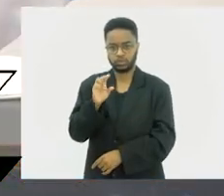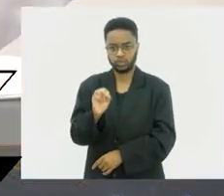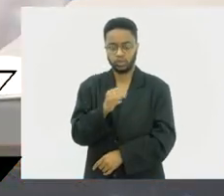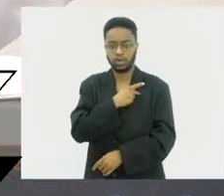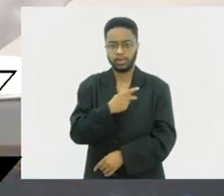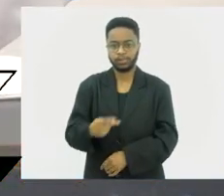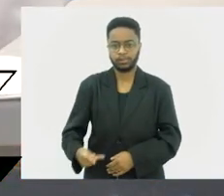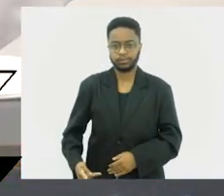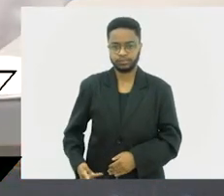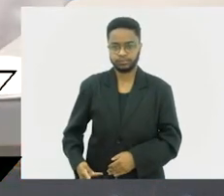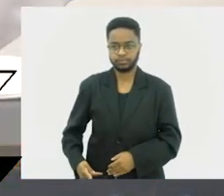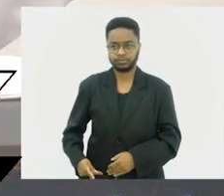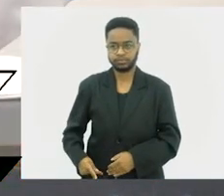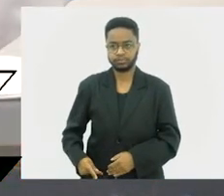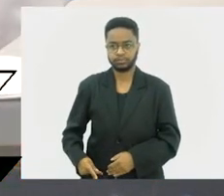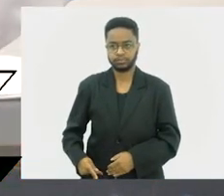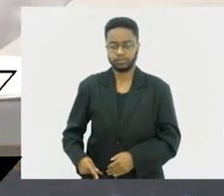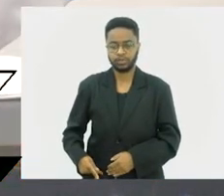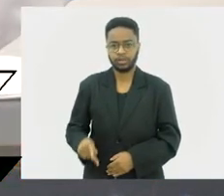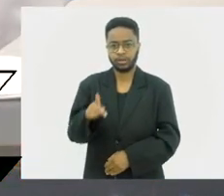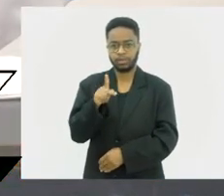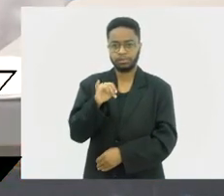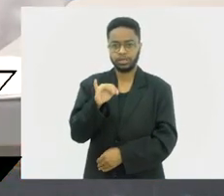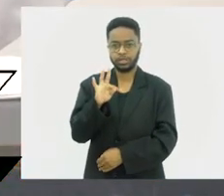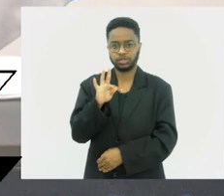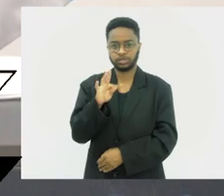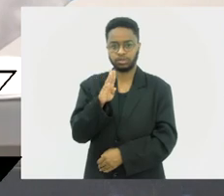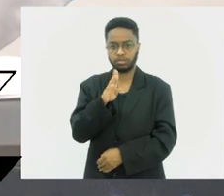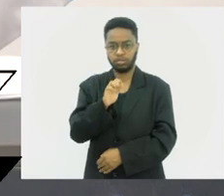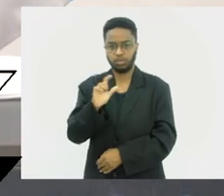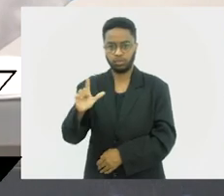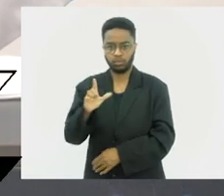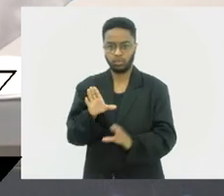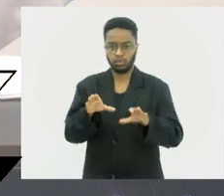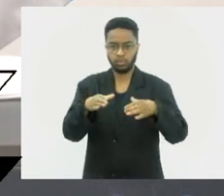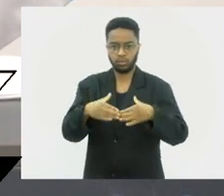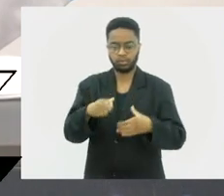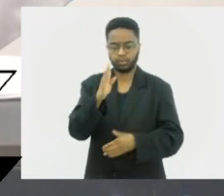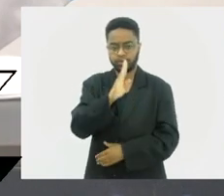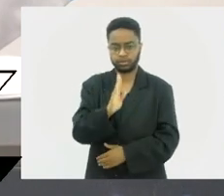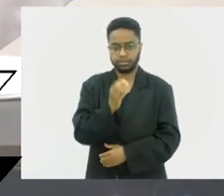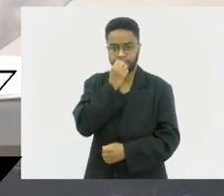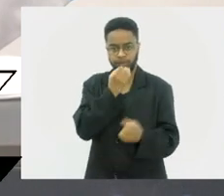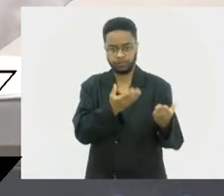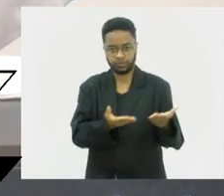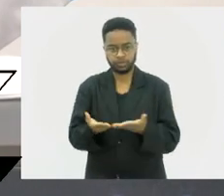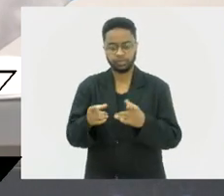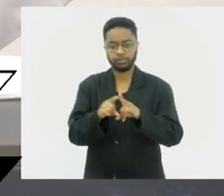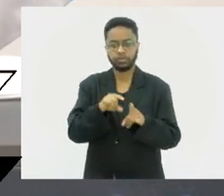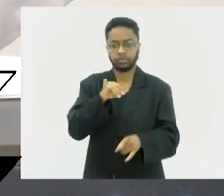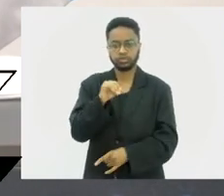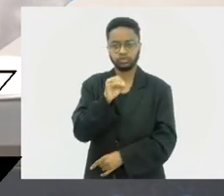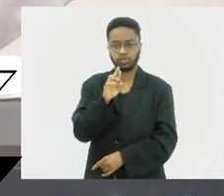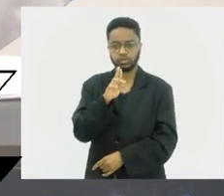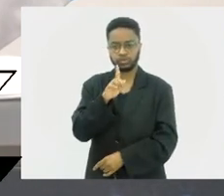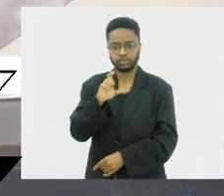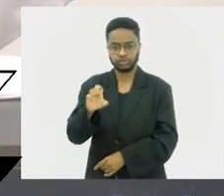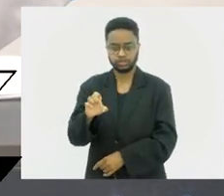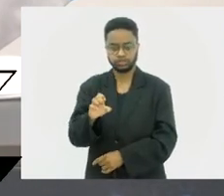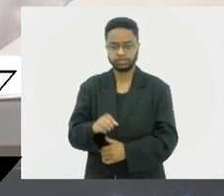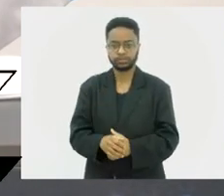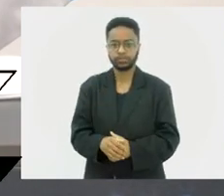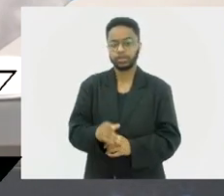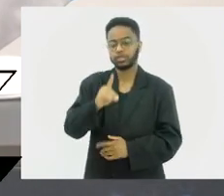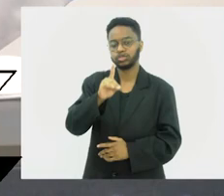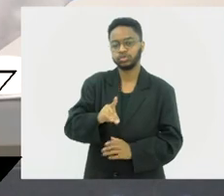presidente do Pitbull Clube do Brasil, seja bem-vindo, Sandro. Jorge Vladimir Lobato,